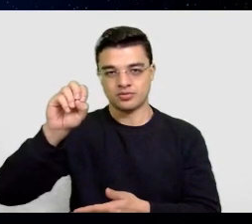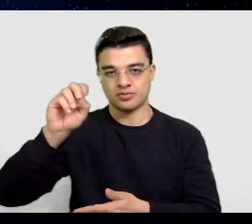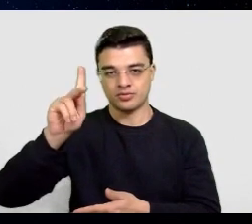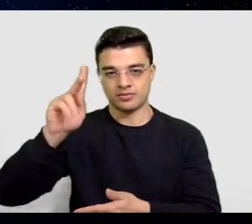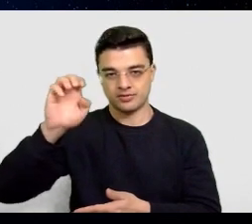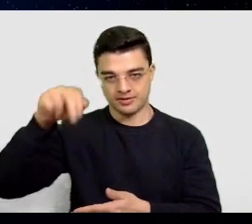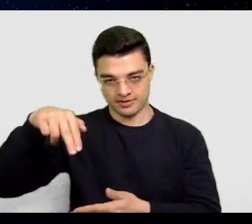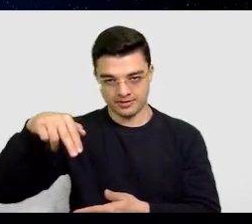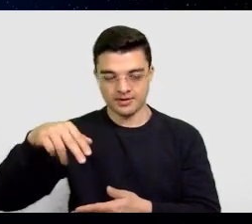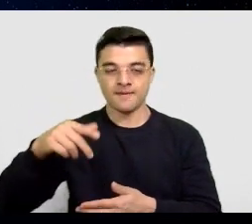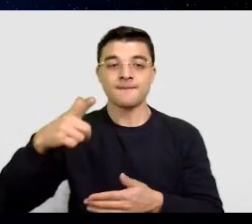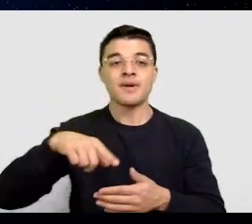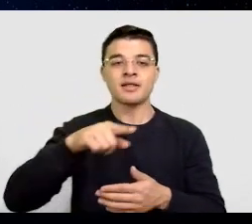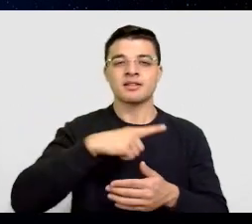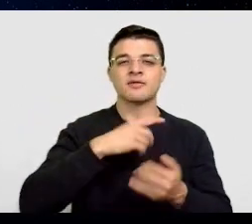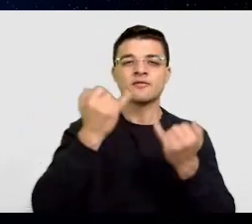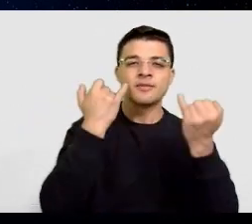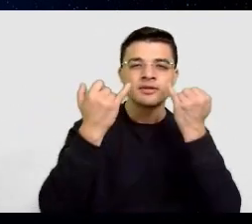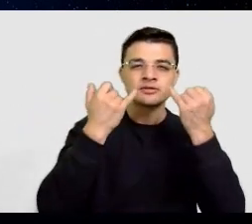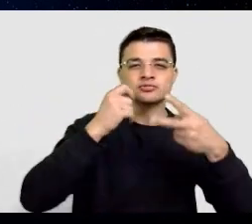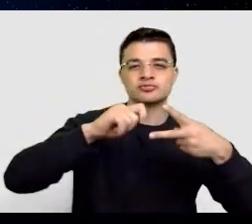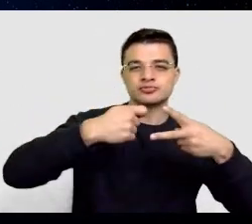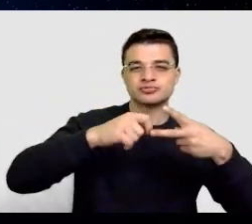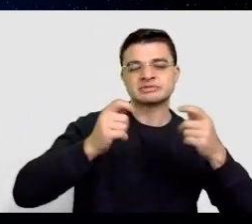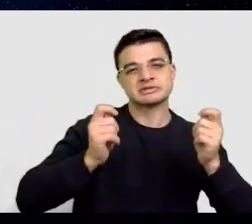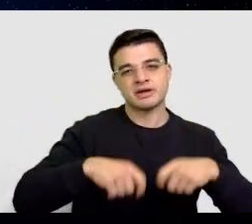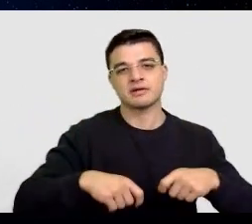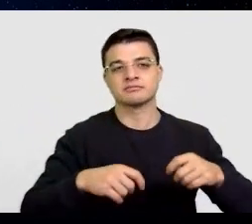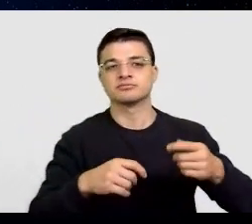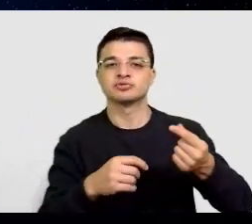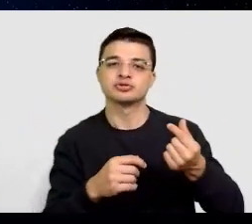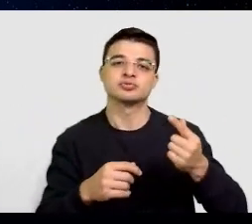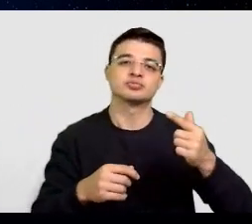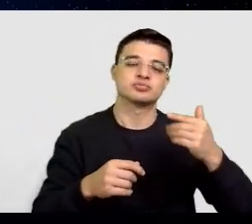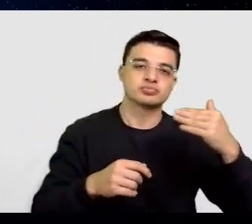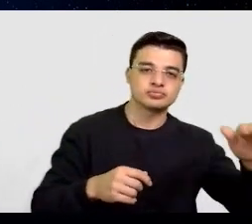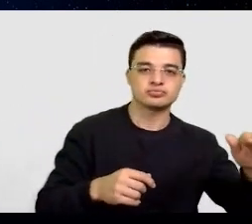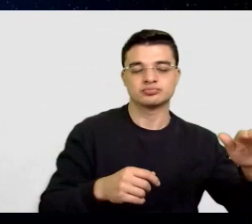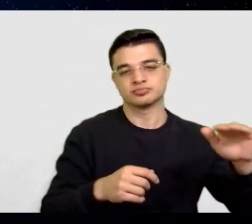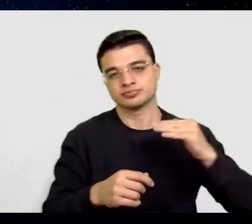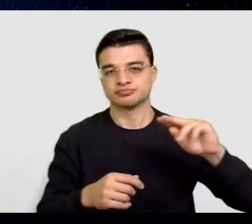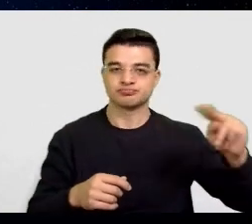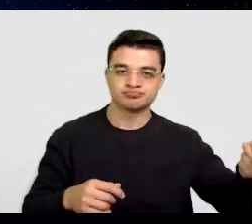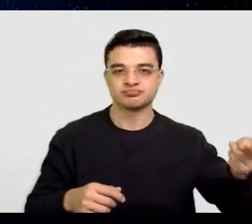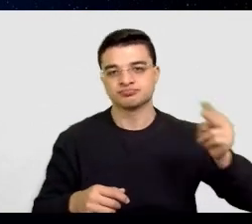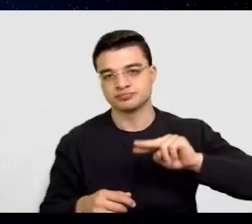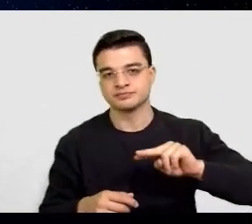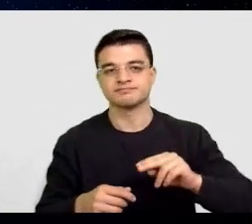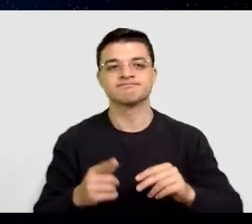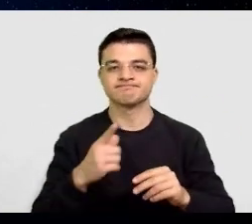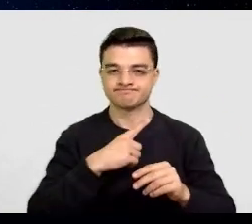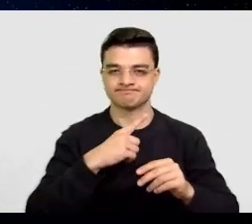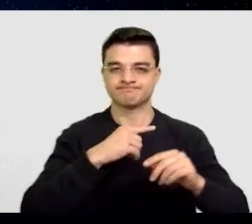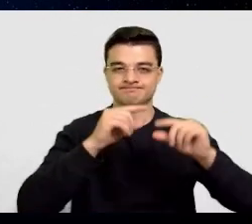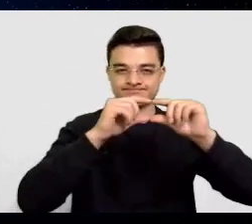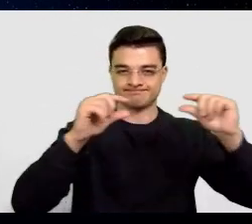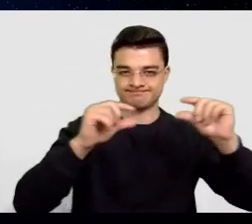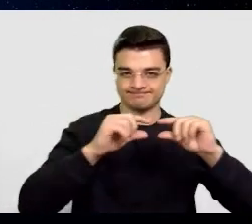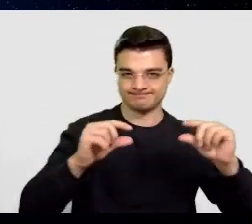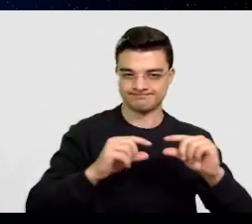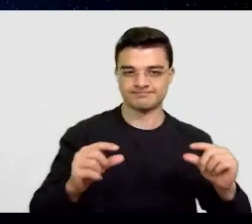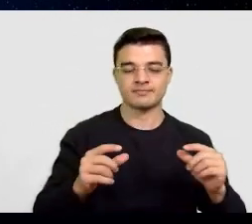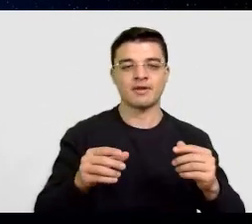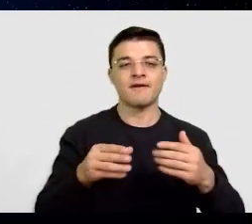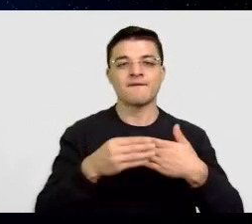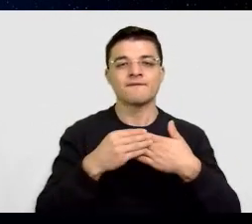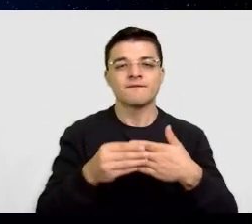podem ser recebidos para fazer a transação, né? Então, a gente vai ter vários campos que dão uma certa flexibilidade na hora de iniciar uma transação PIX